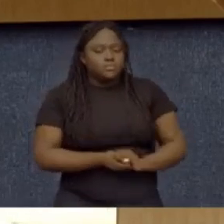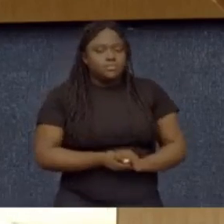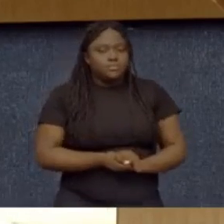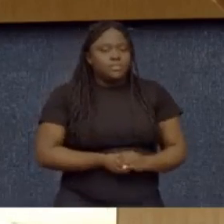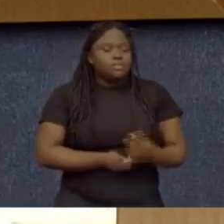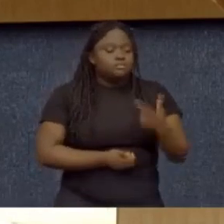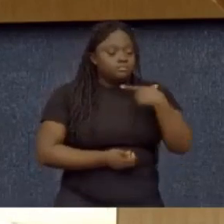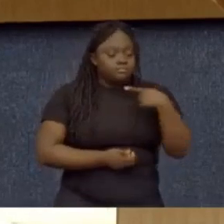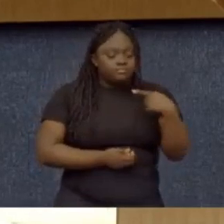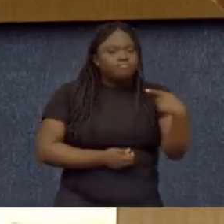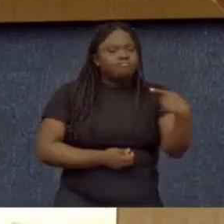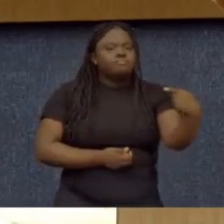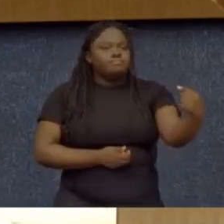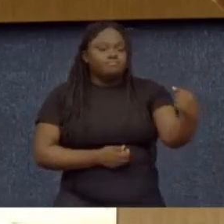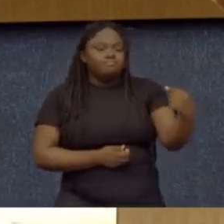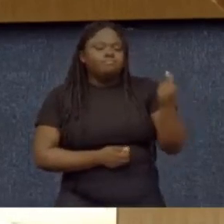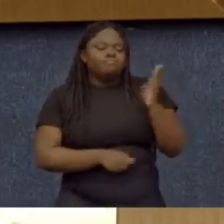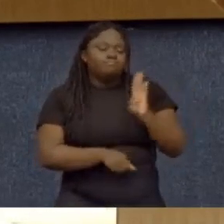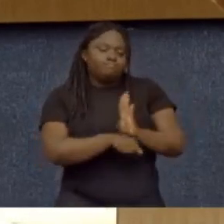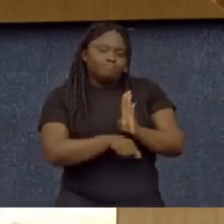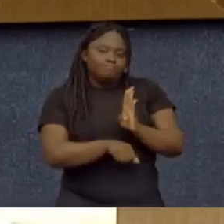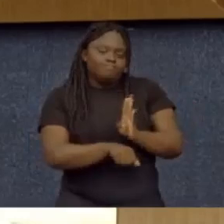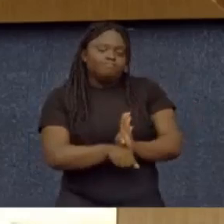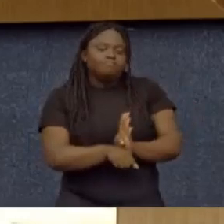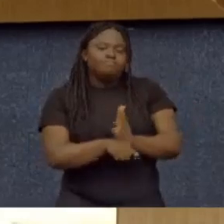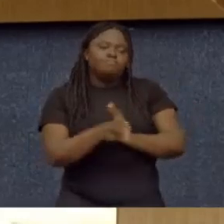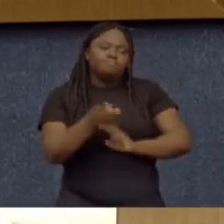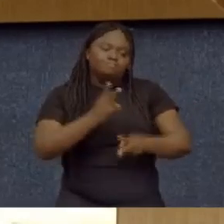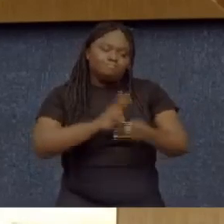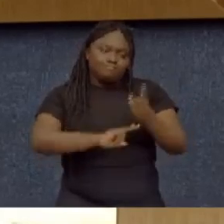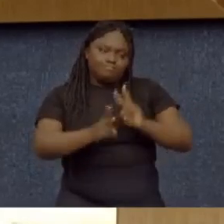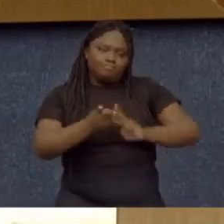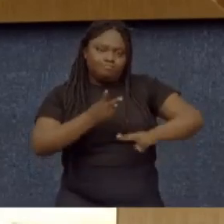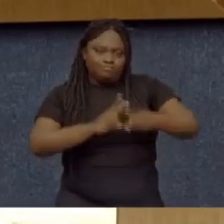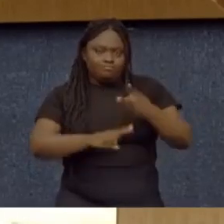nos indicou o auxílio incansável,